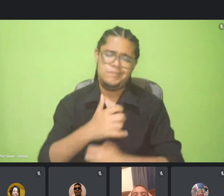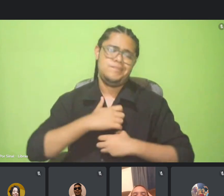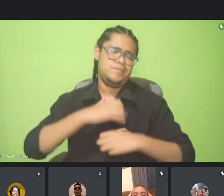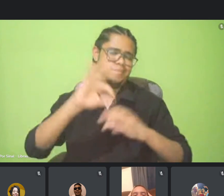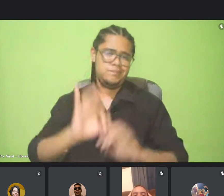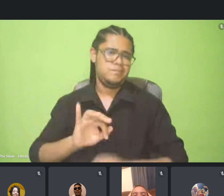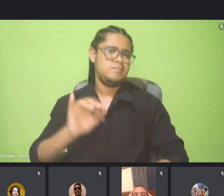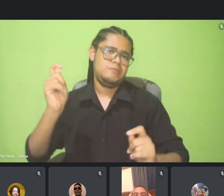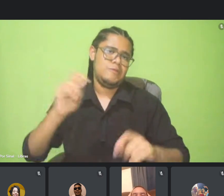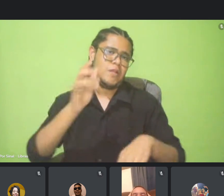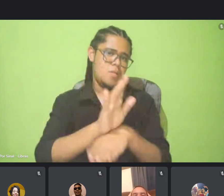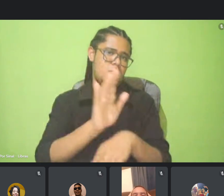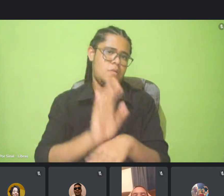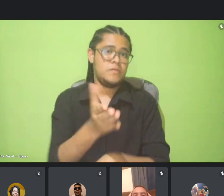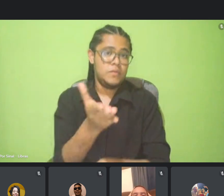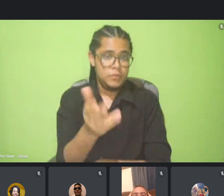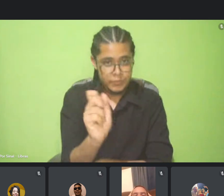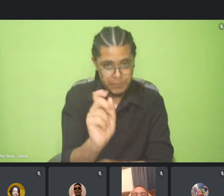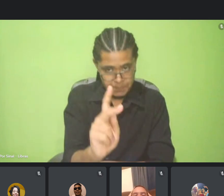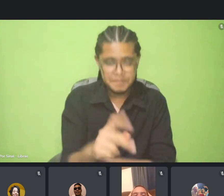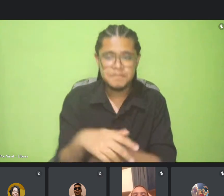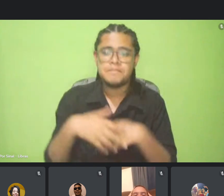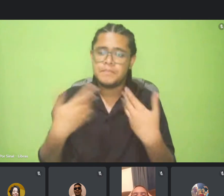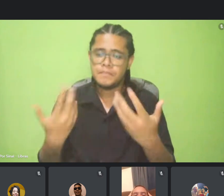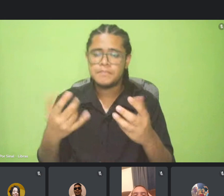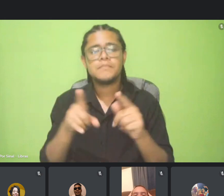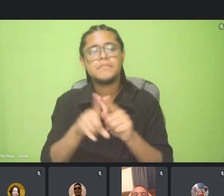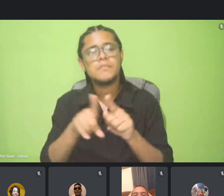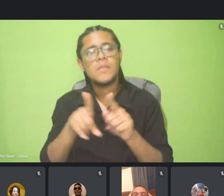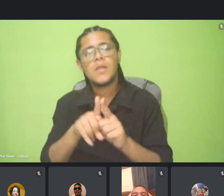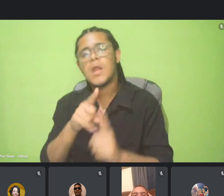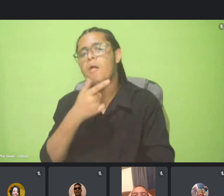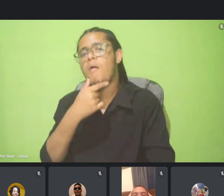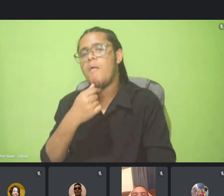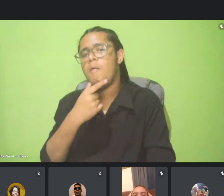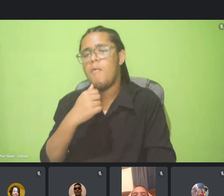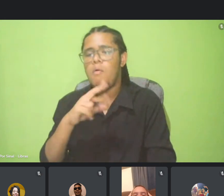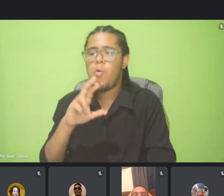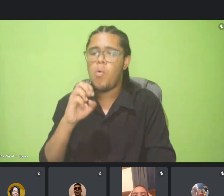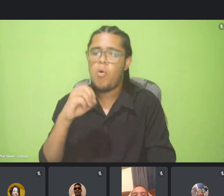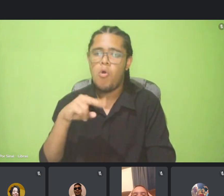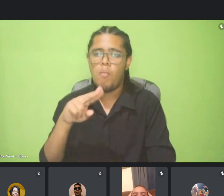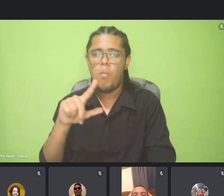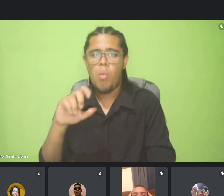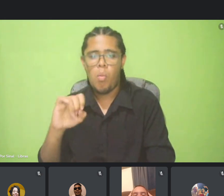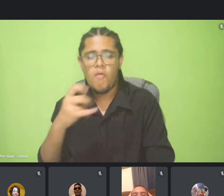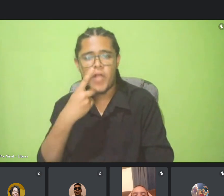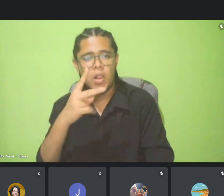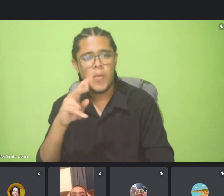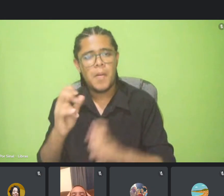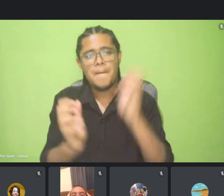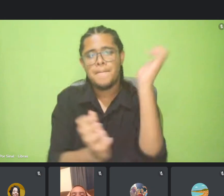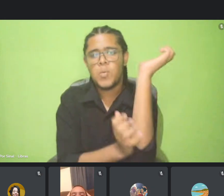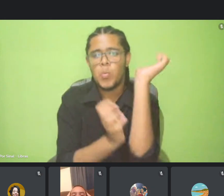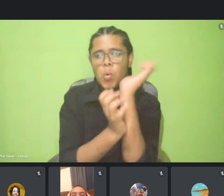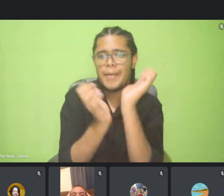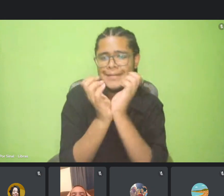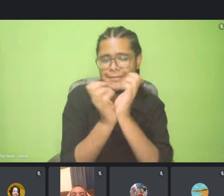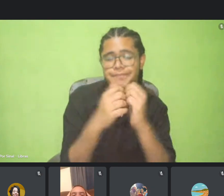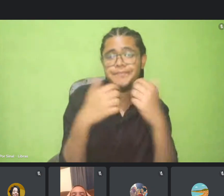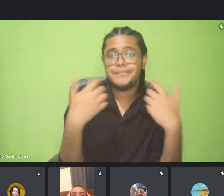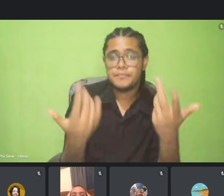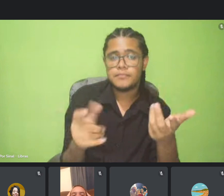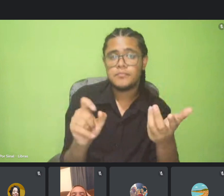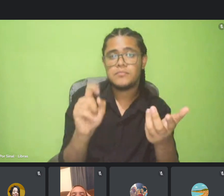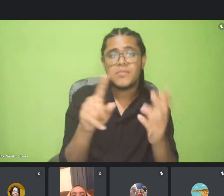o Romulo traz nessa questão também da burocracia uma outra coisa, além de um edital,